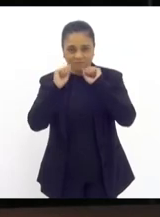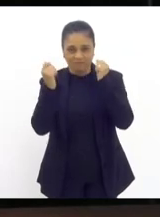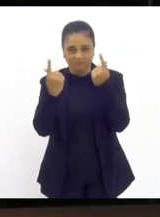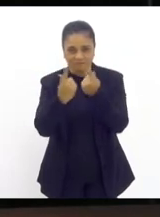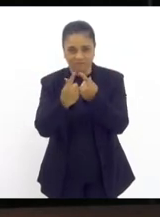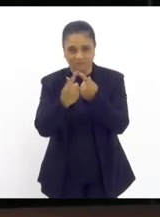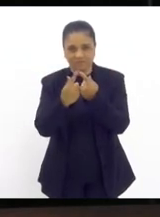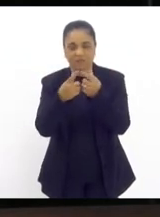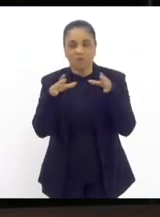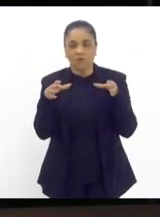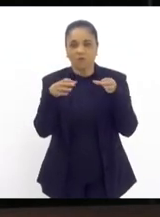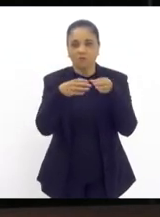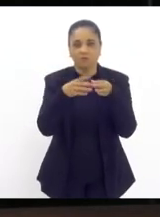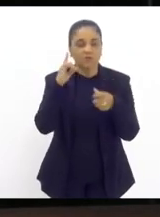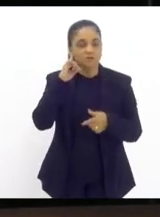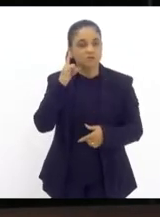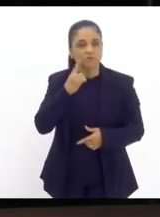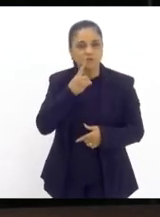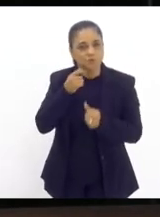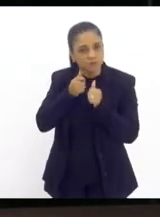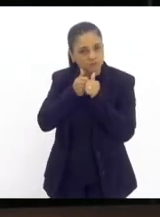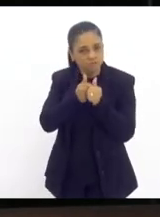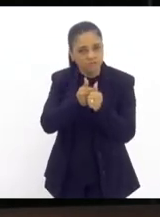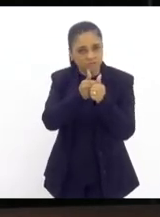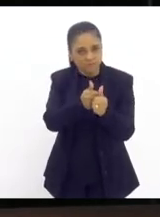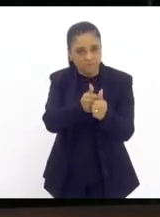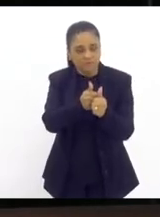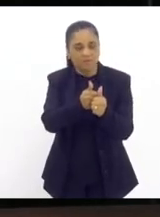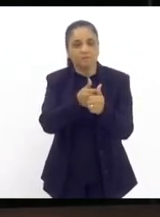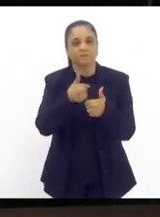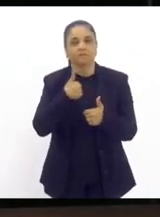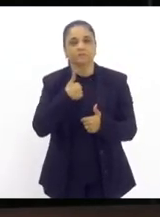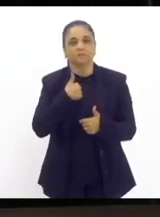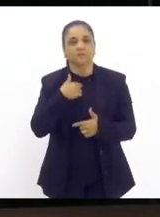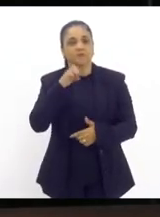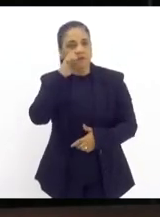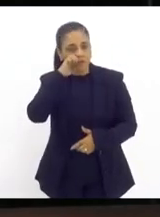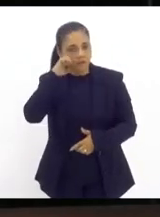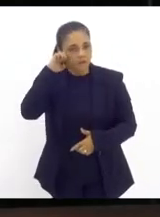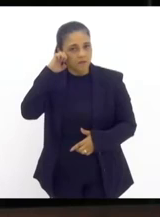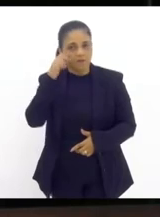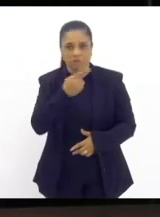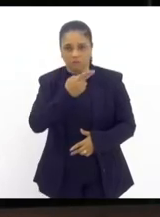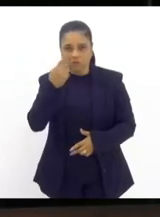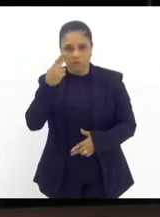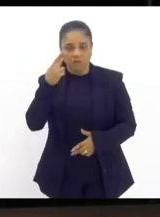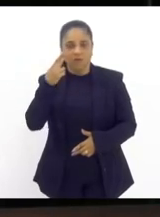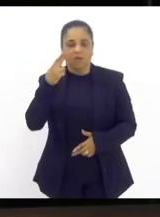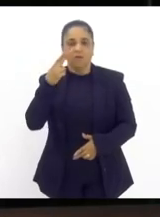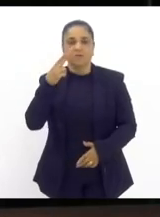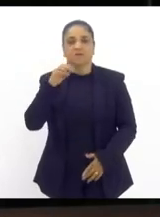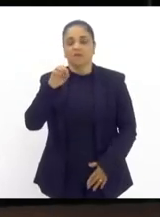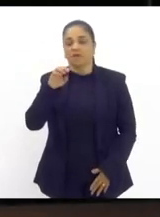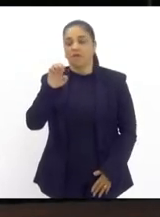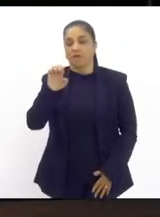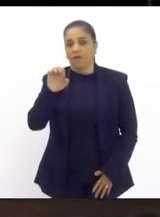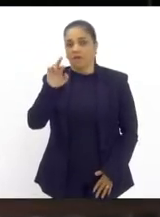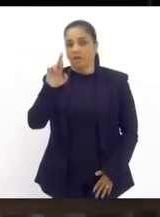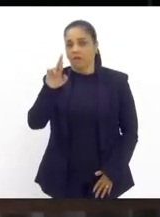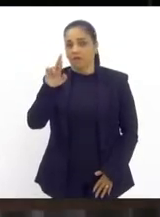comunidade surda que me segue quero dizer que o meu nome Érica tecmoto e o meu sinal é esse